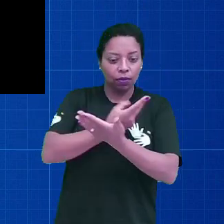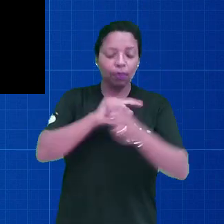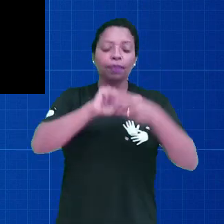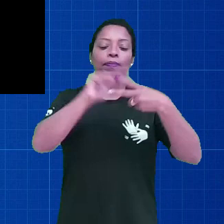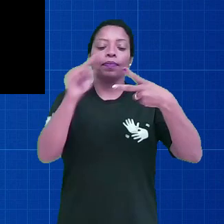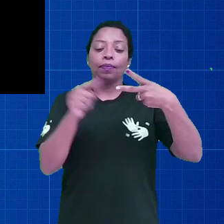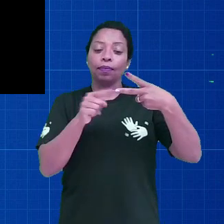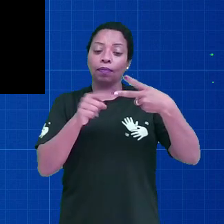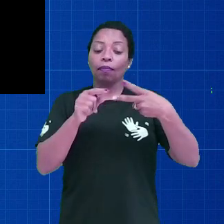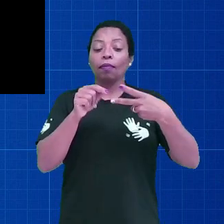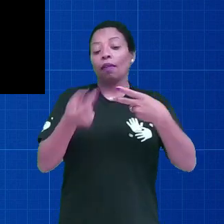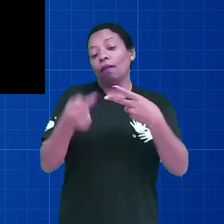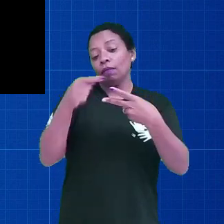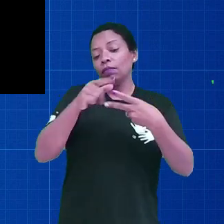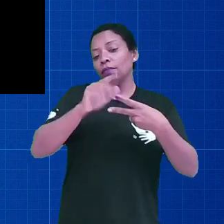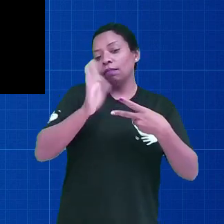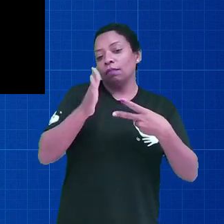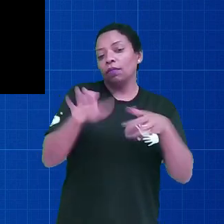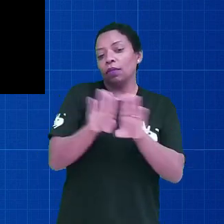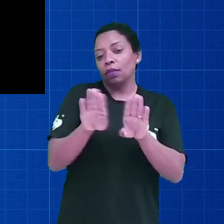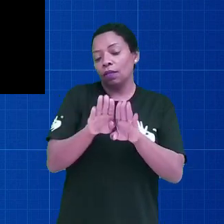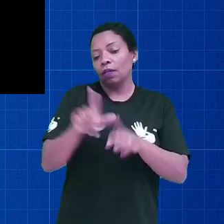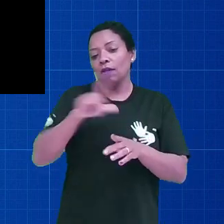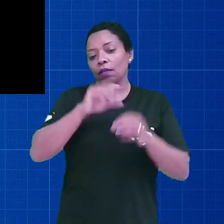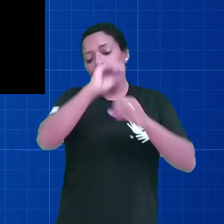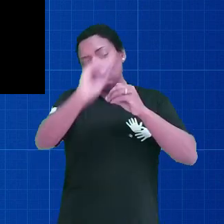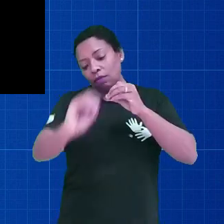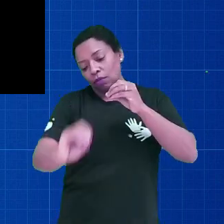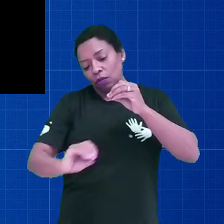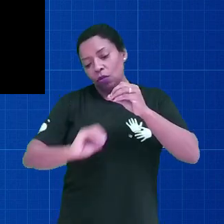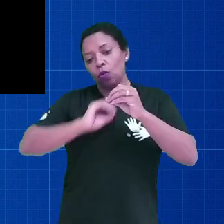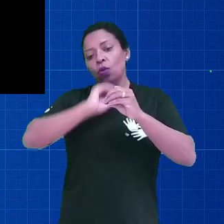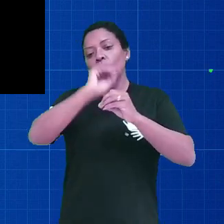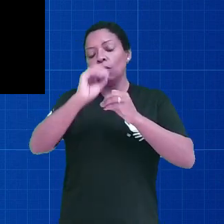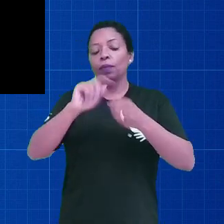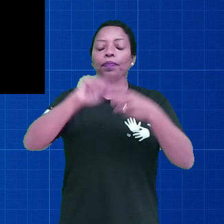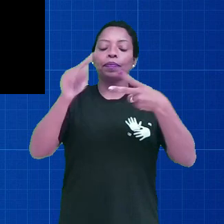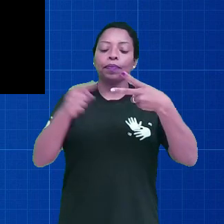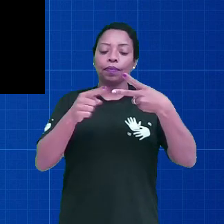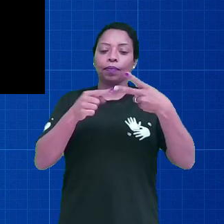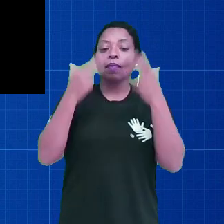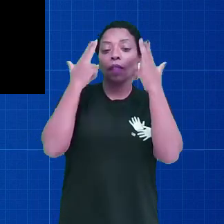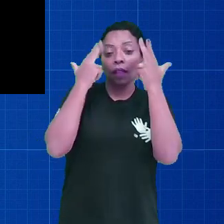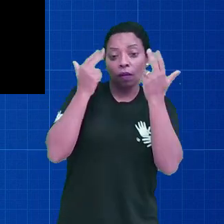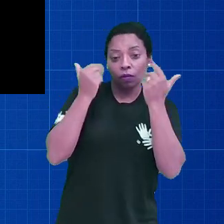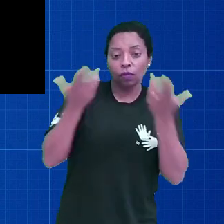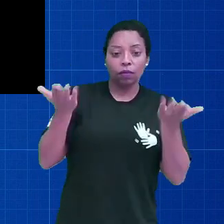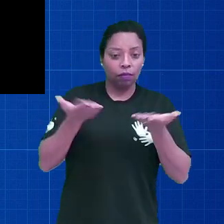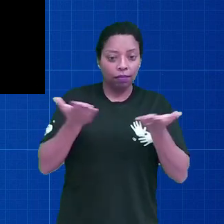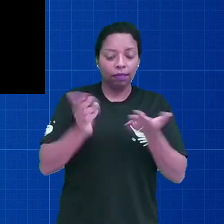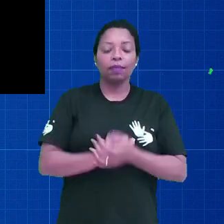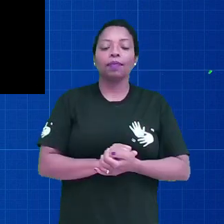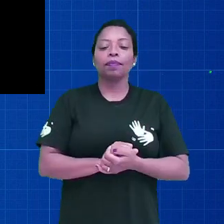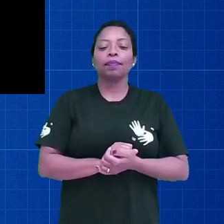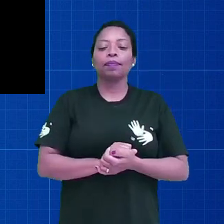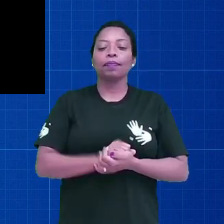grande parte, estão relacionadas aos ciclos de Milankovitch, e existem as causas naturais. As causas